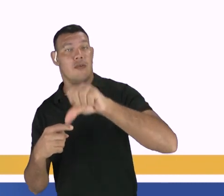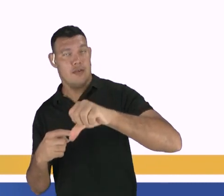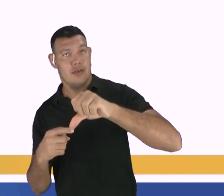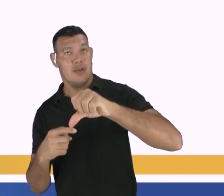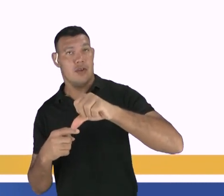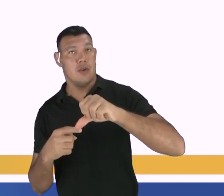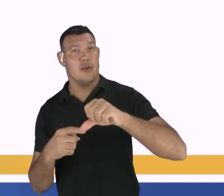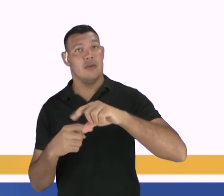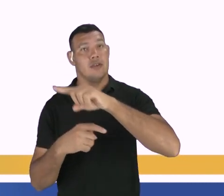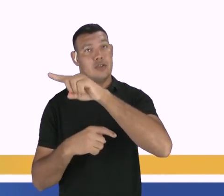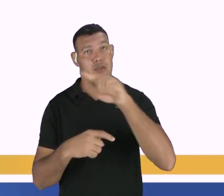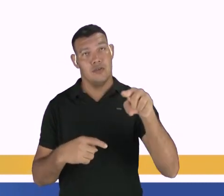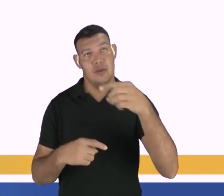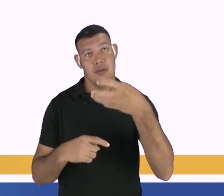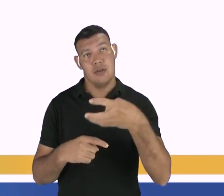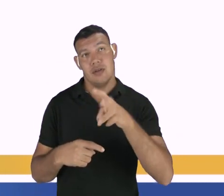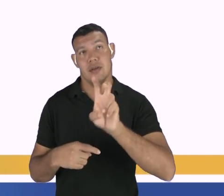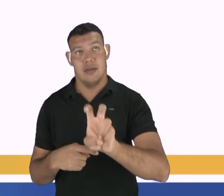fazenda.